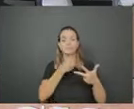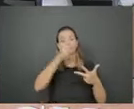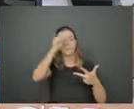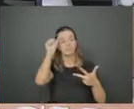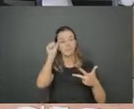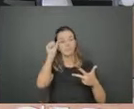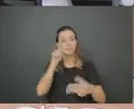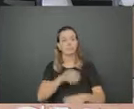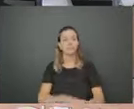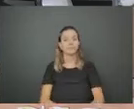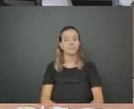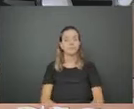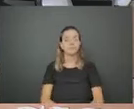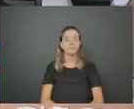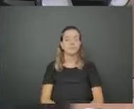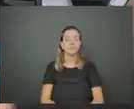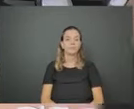Vereador Serginho.